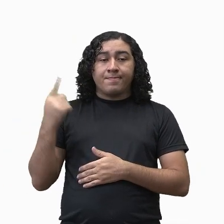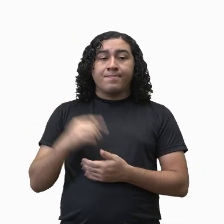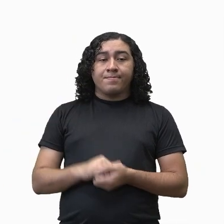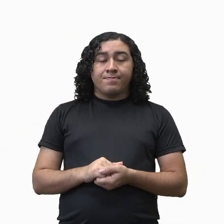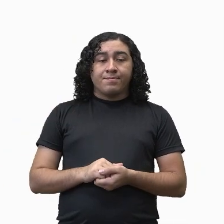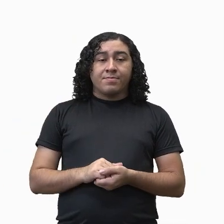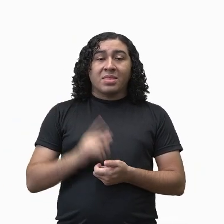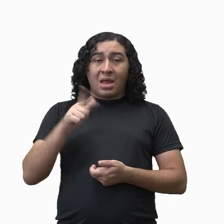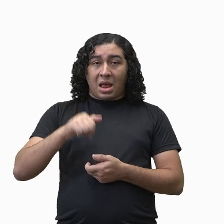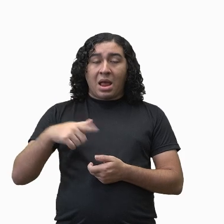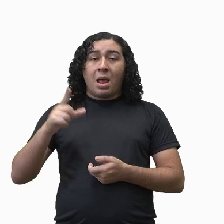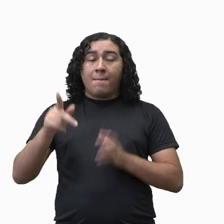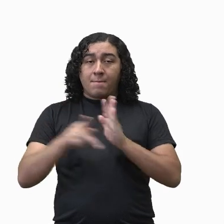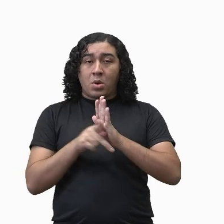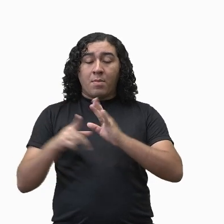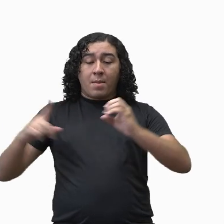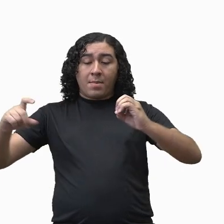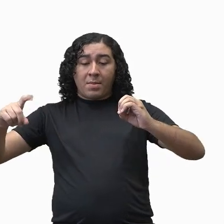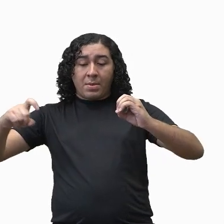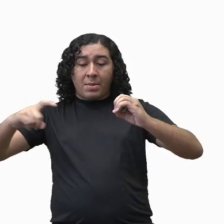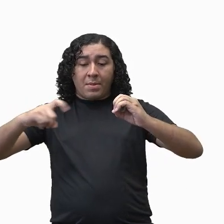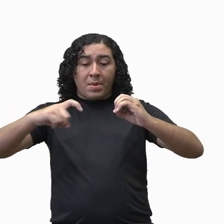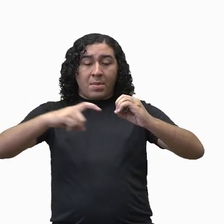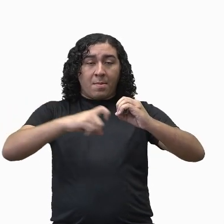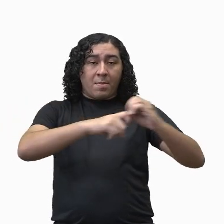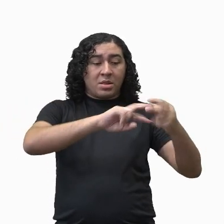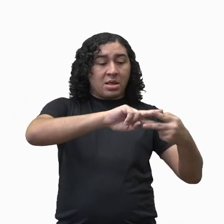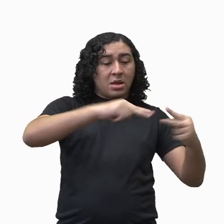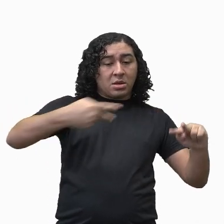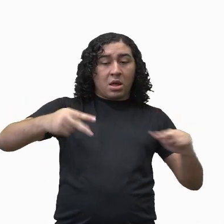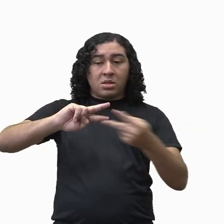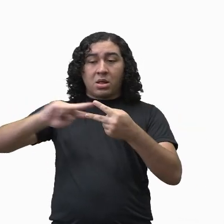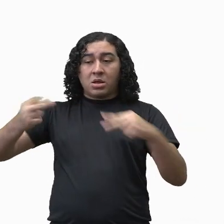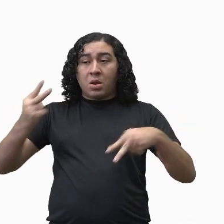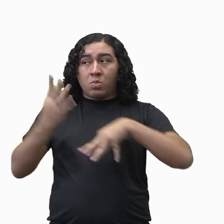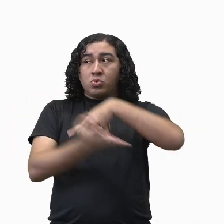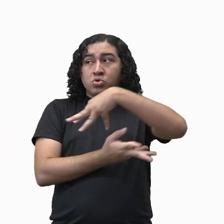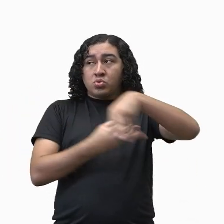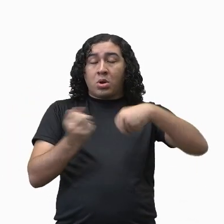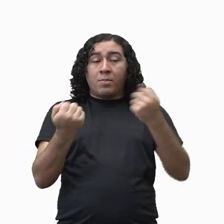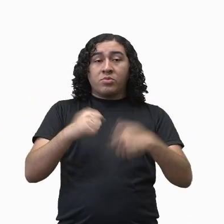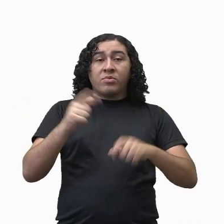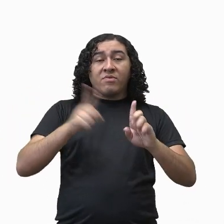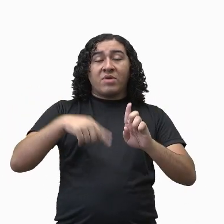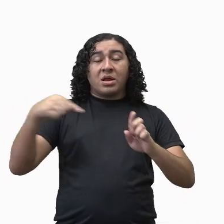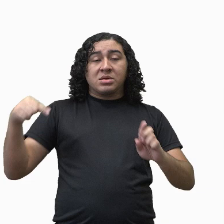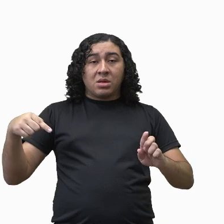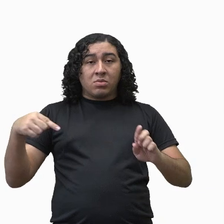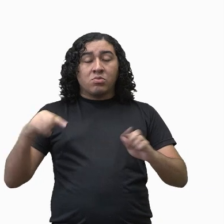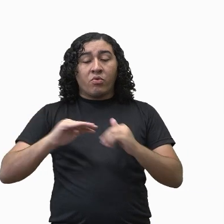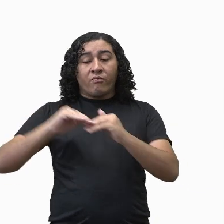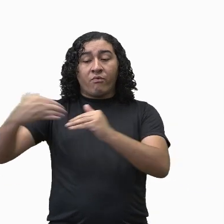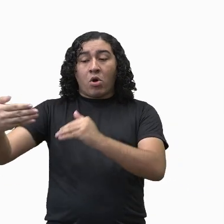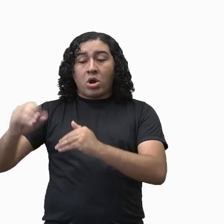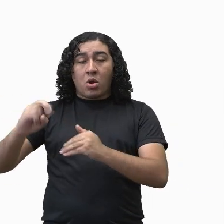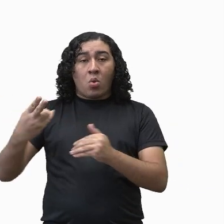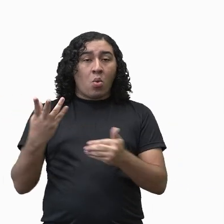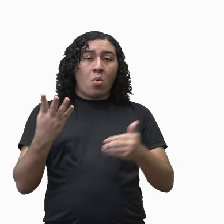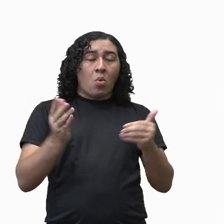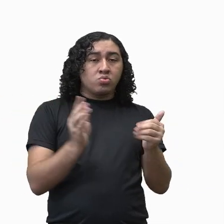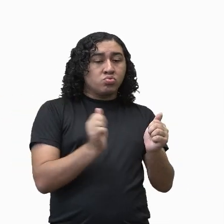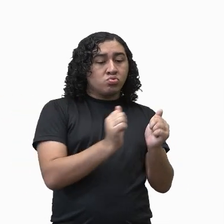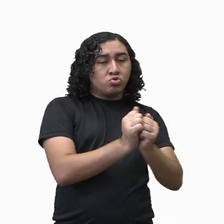é sexuada, com fecundação, que pode variar em externa e interna. Bem,